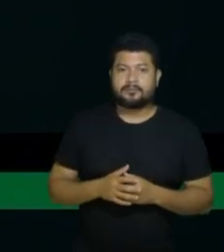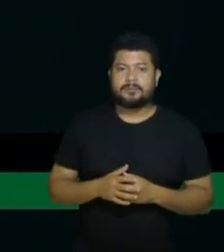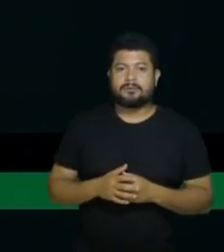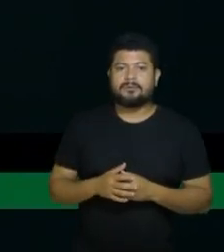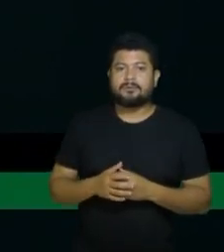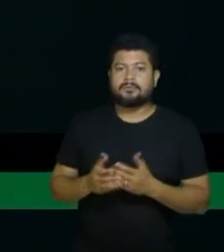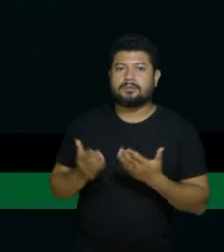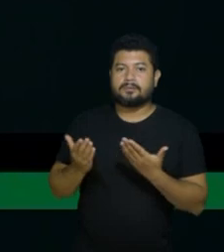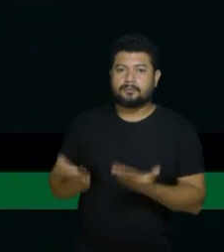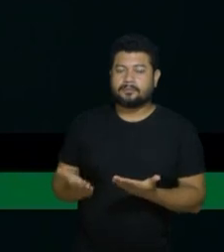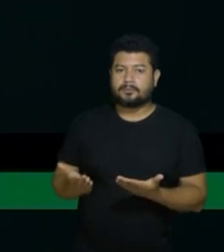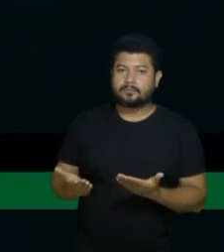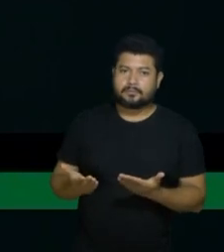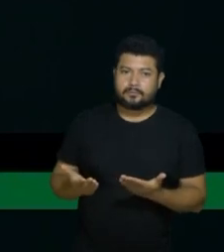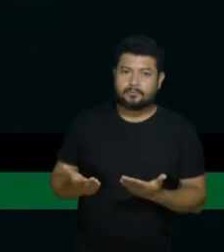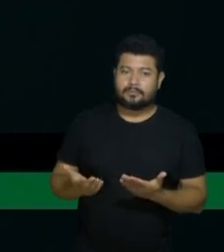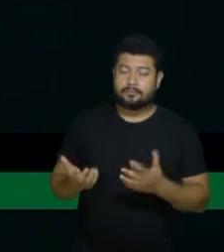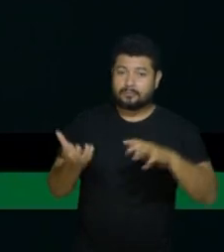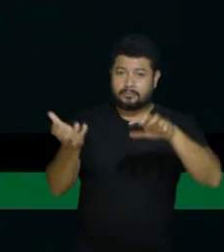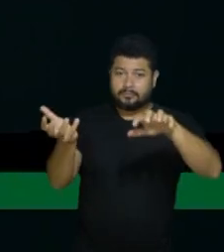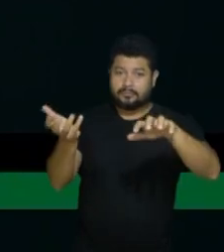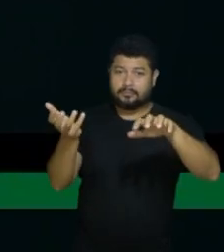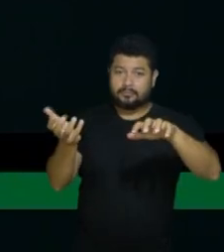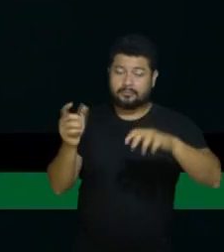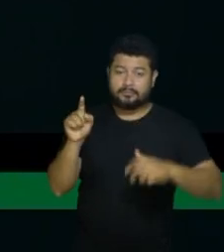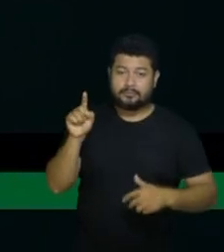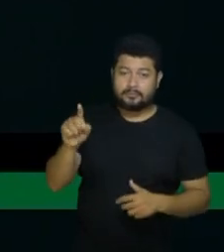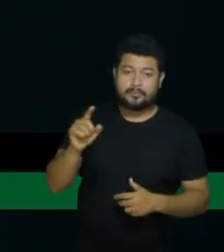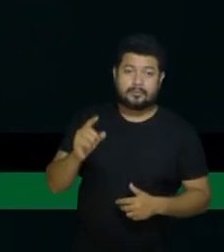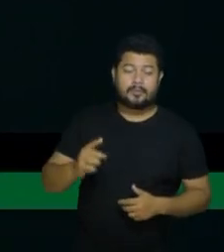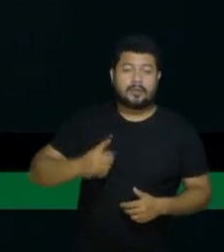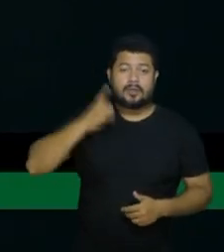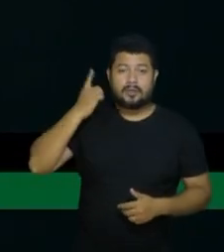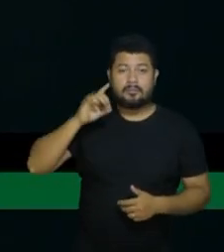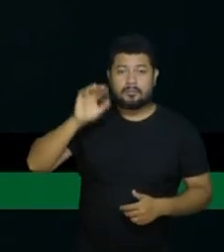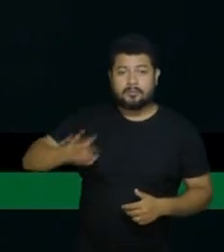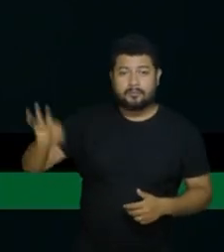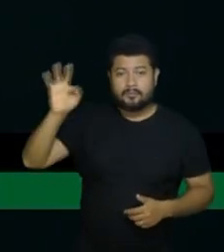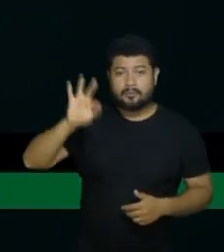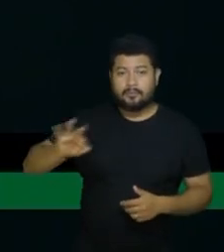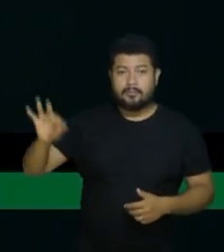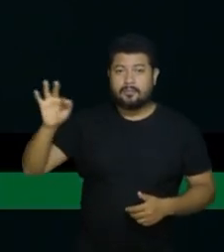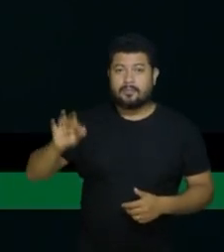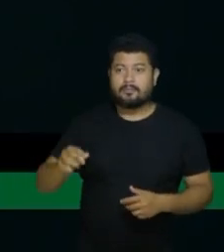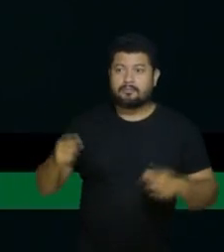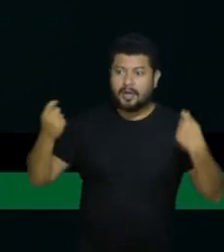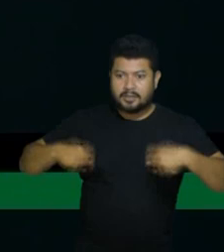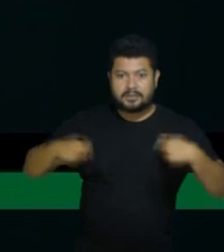o momento do congresso do nossos deputados federais senadores se sensibilizarem